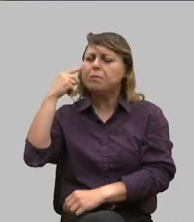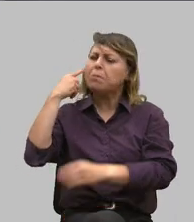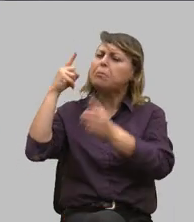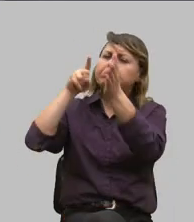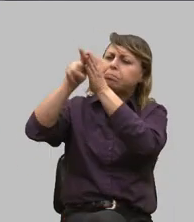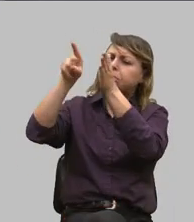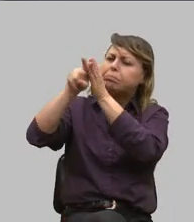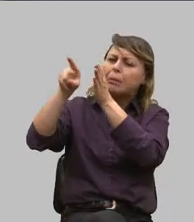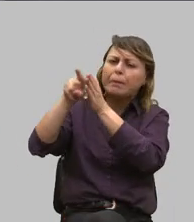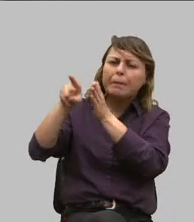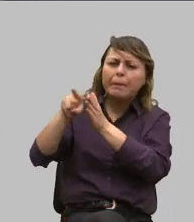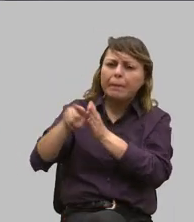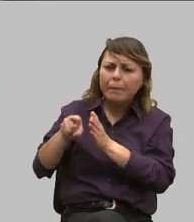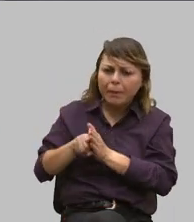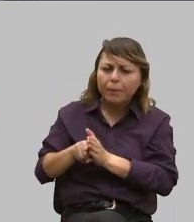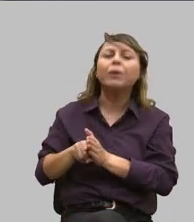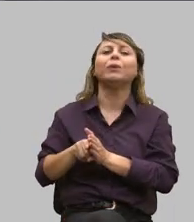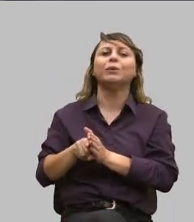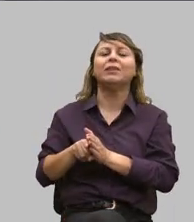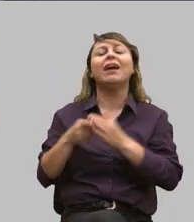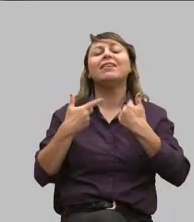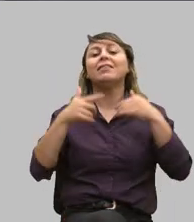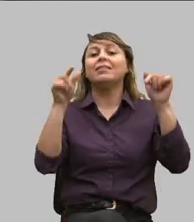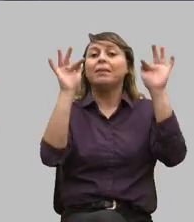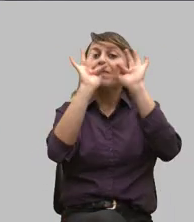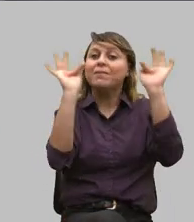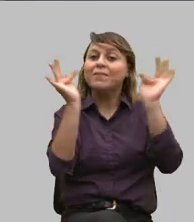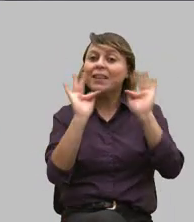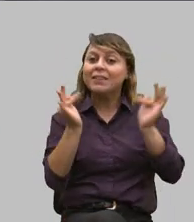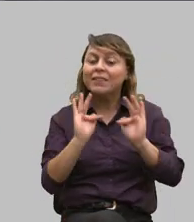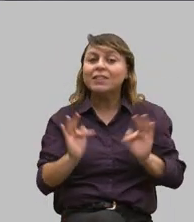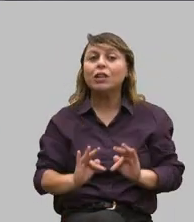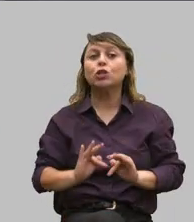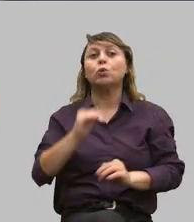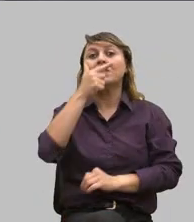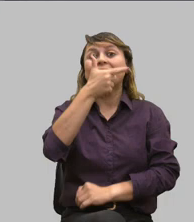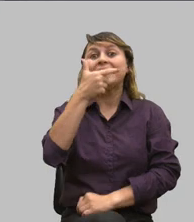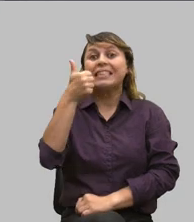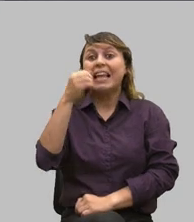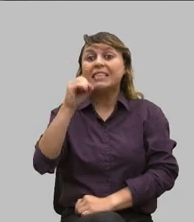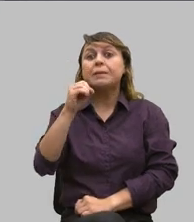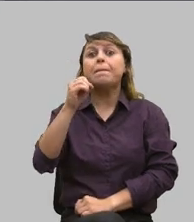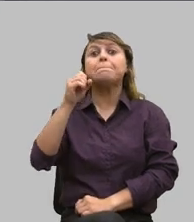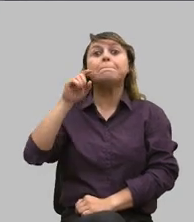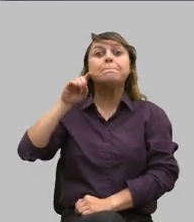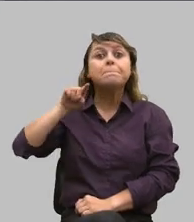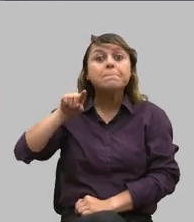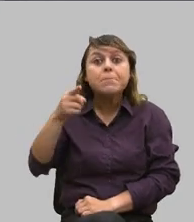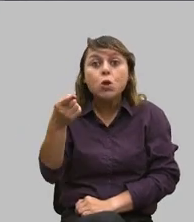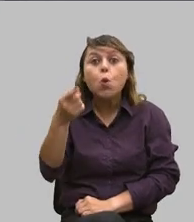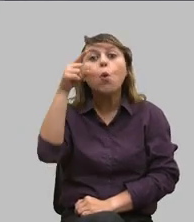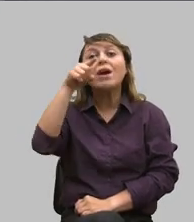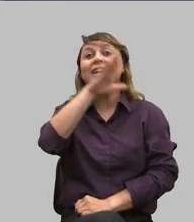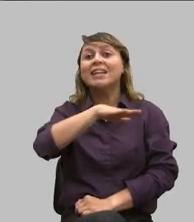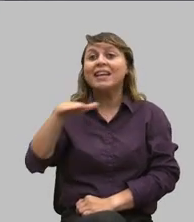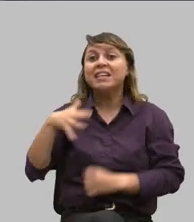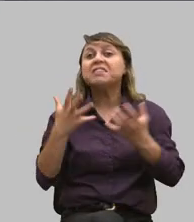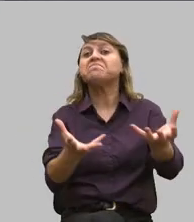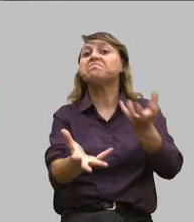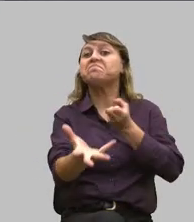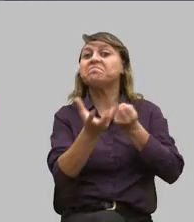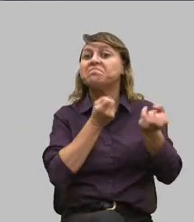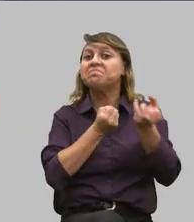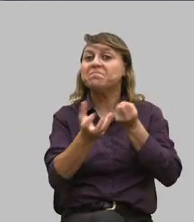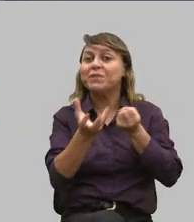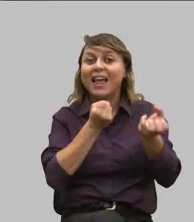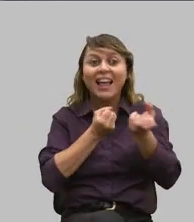perguntas eh fiquei feliz 210.000 crianças serão atendidas é durante o